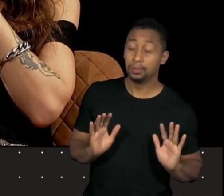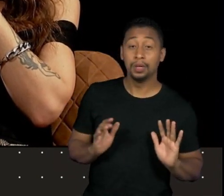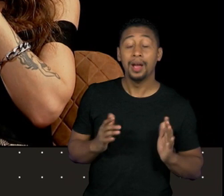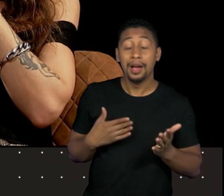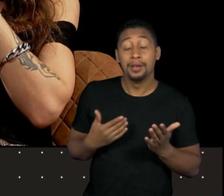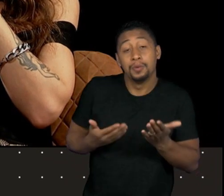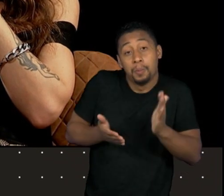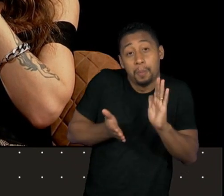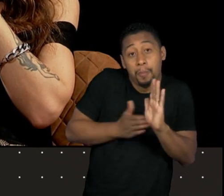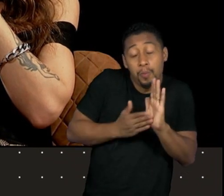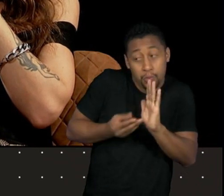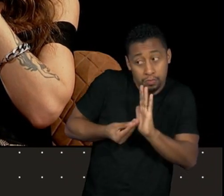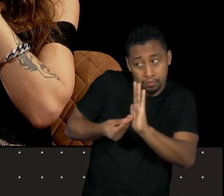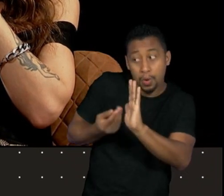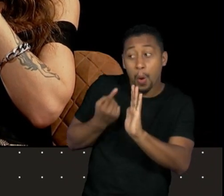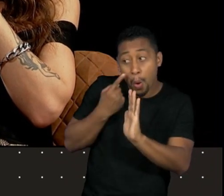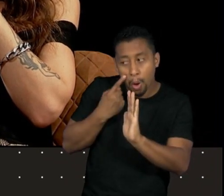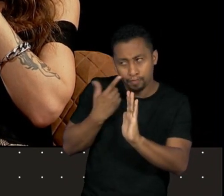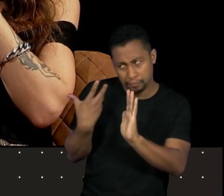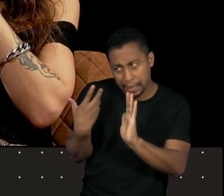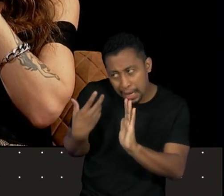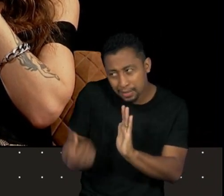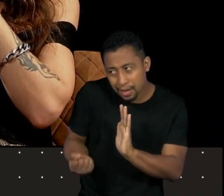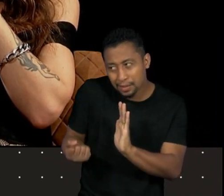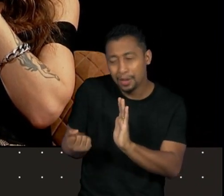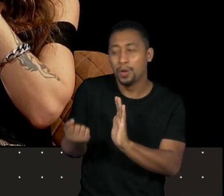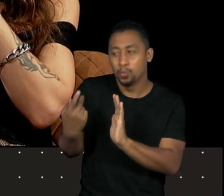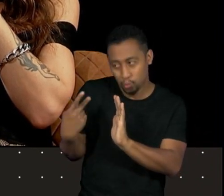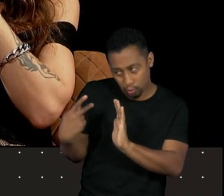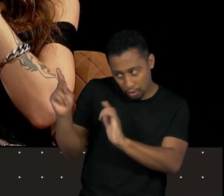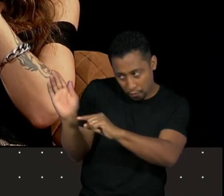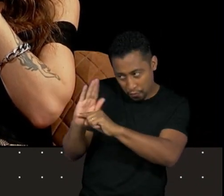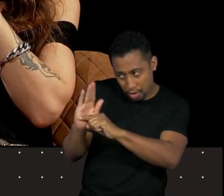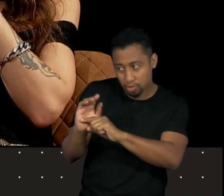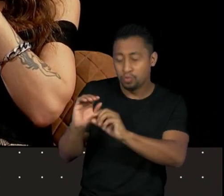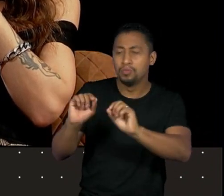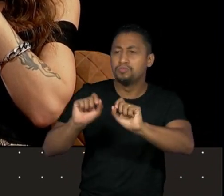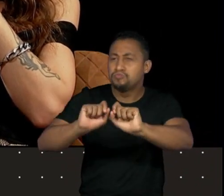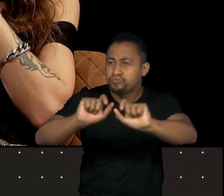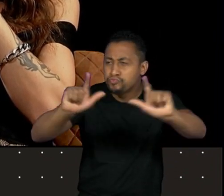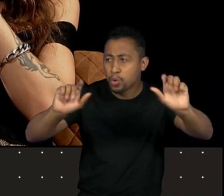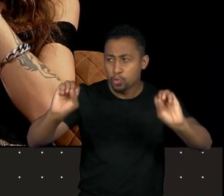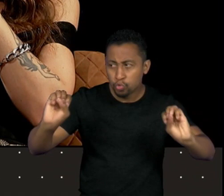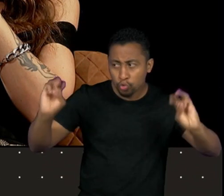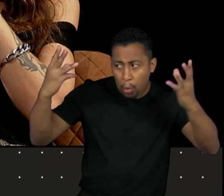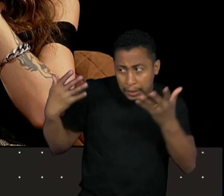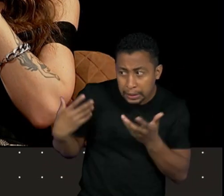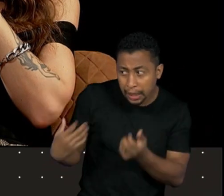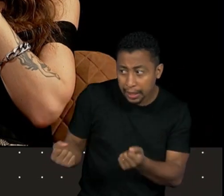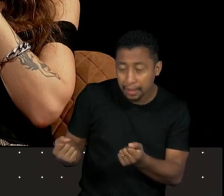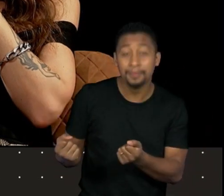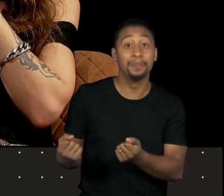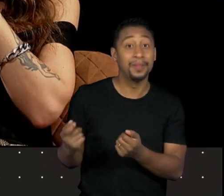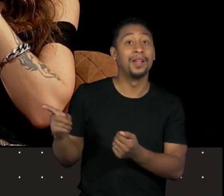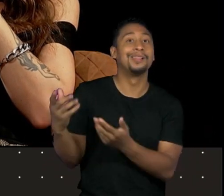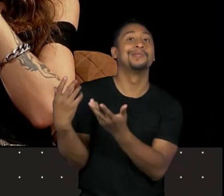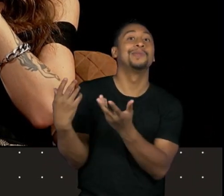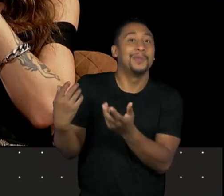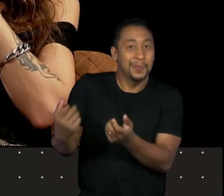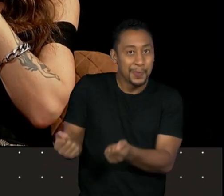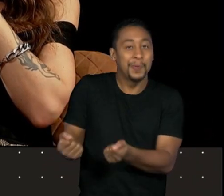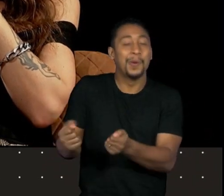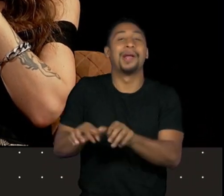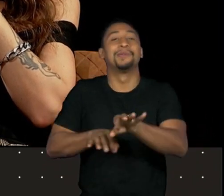gente colocasse esse vídeo no show dela, né? Aí fizemos, foi um trabalho assim que fizemos